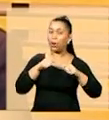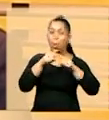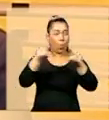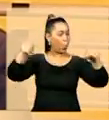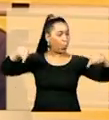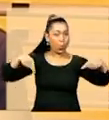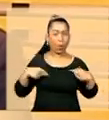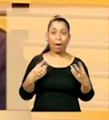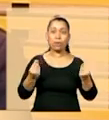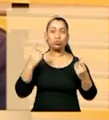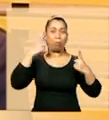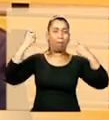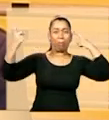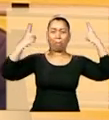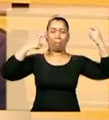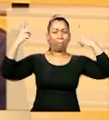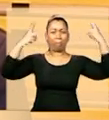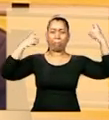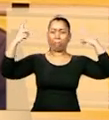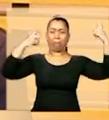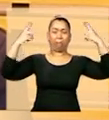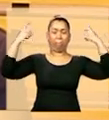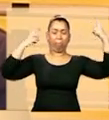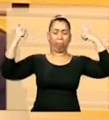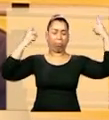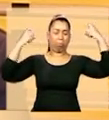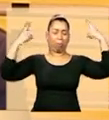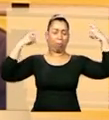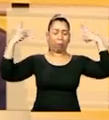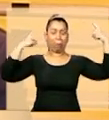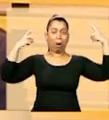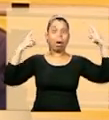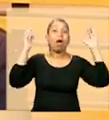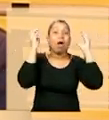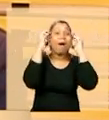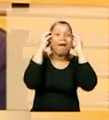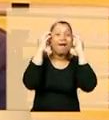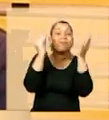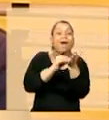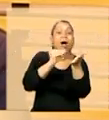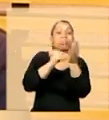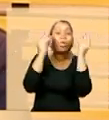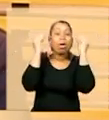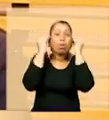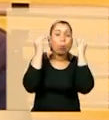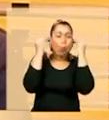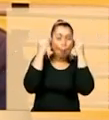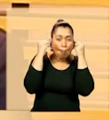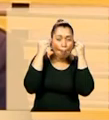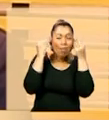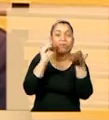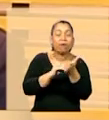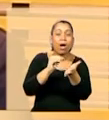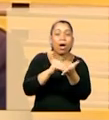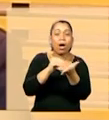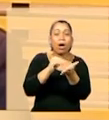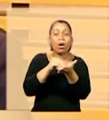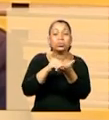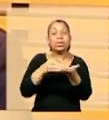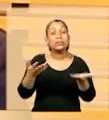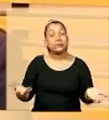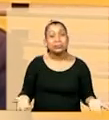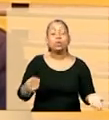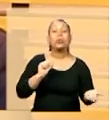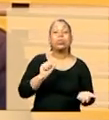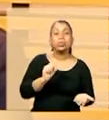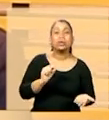trabalhando num local que tem muito ruído excessivo, barulho excessivo, sem o devido equipamento de proteção e outras